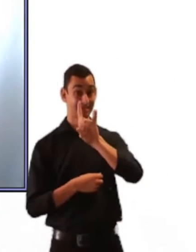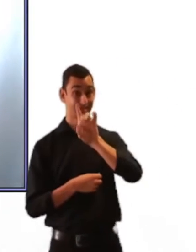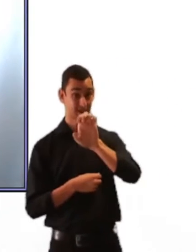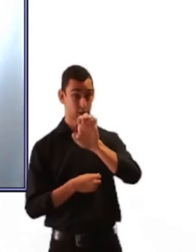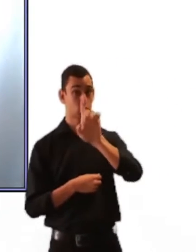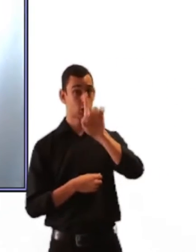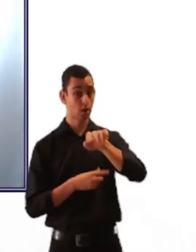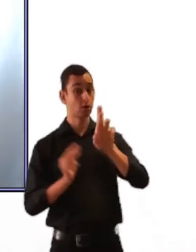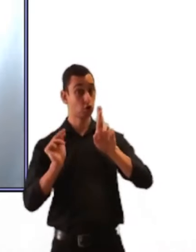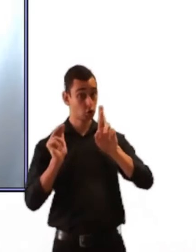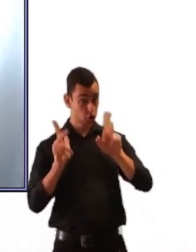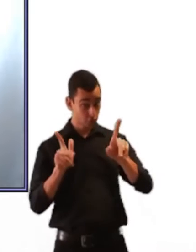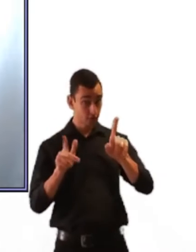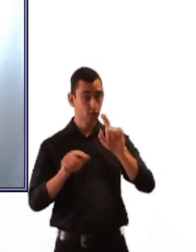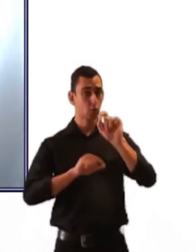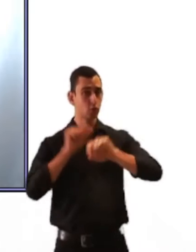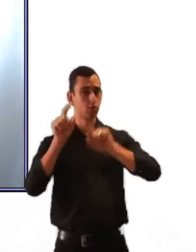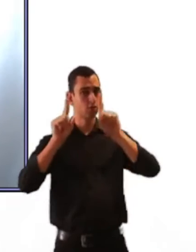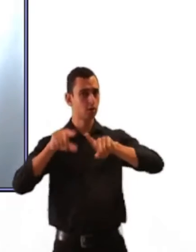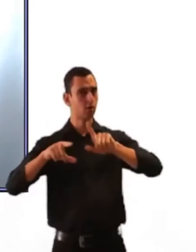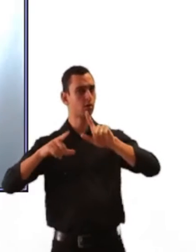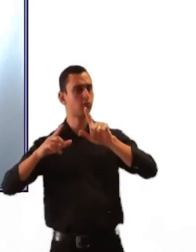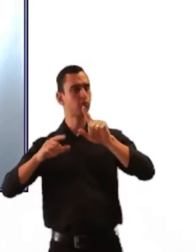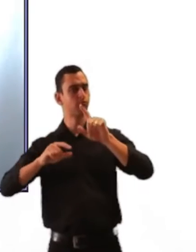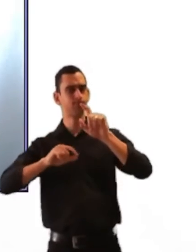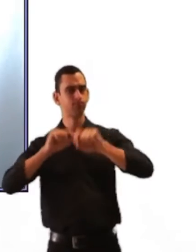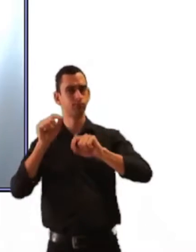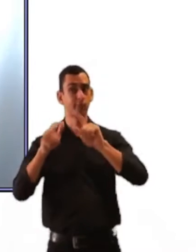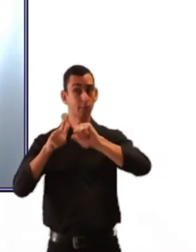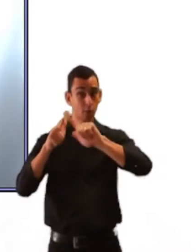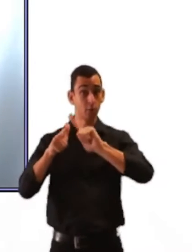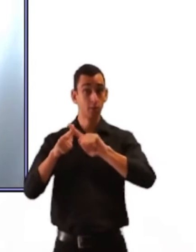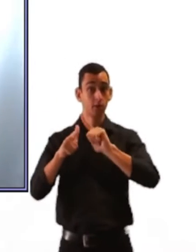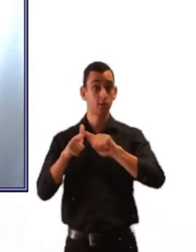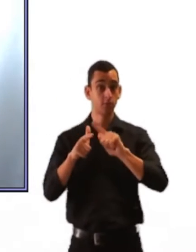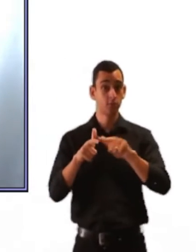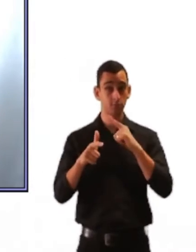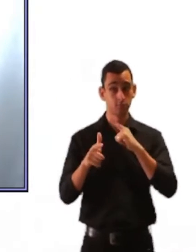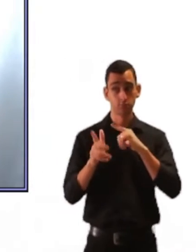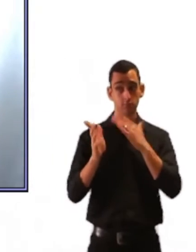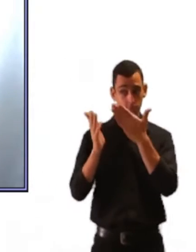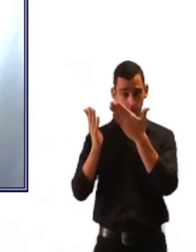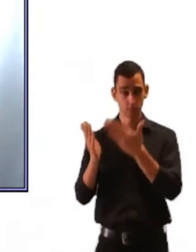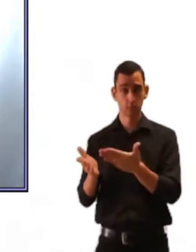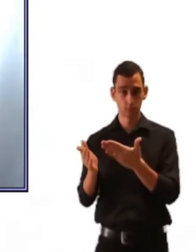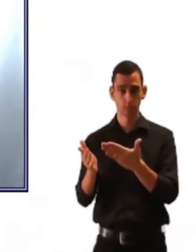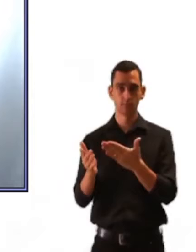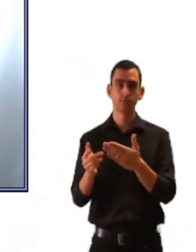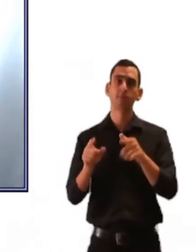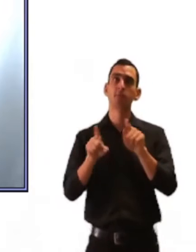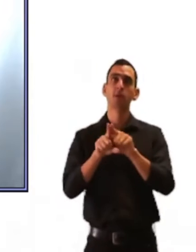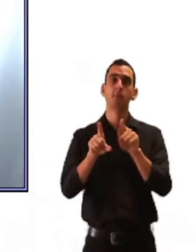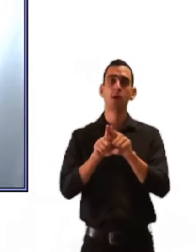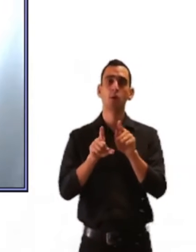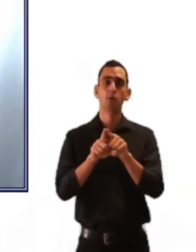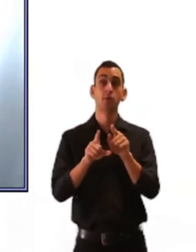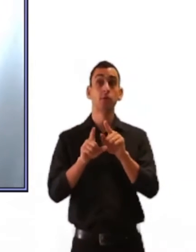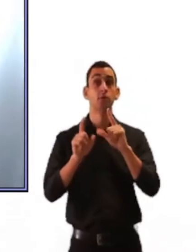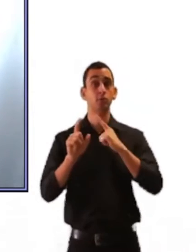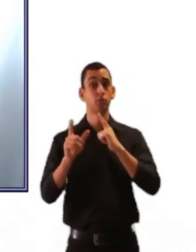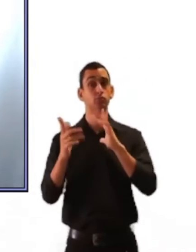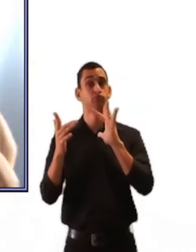elaborado. O que que é um insight? O insight, eu tenho um problema, né? Eu já tive contato com o